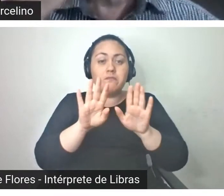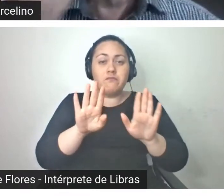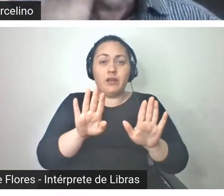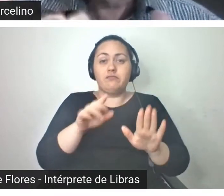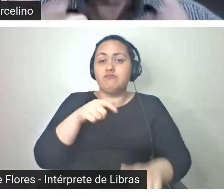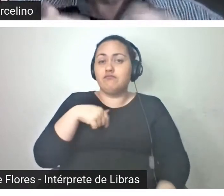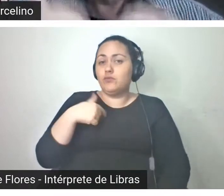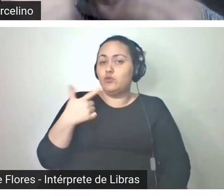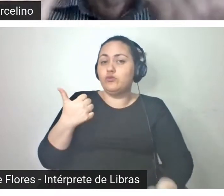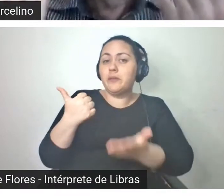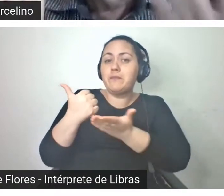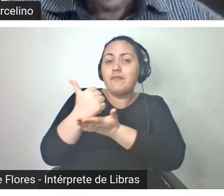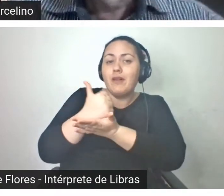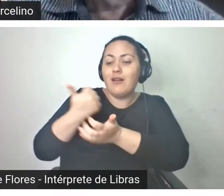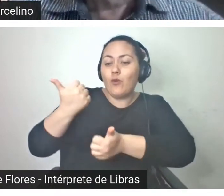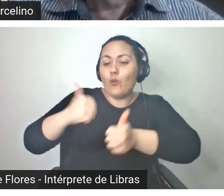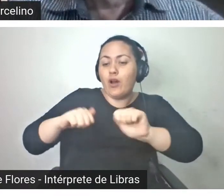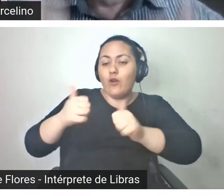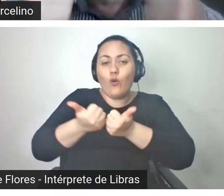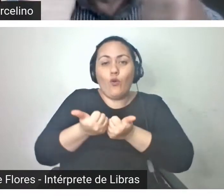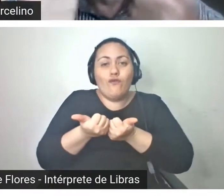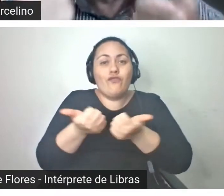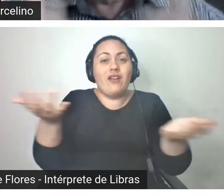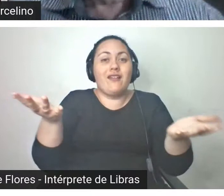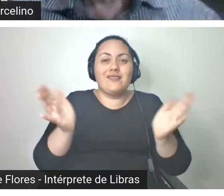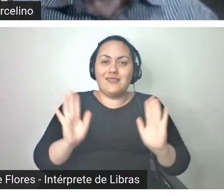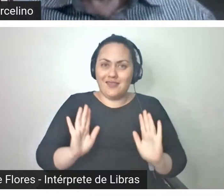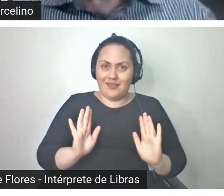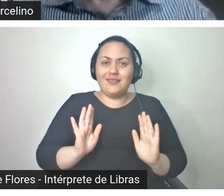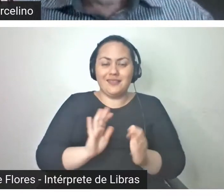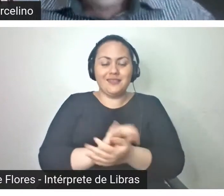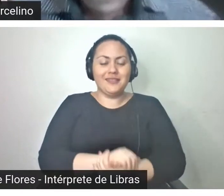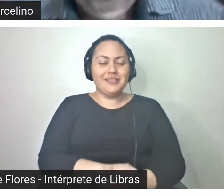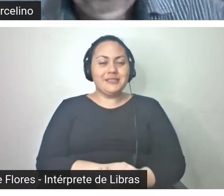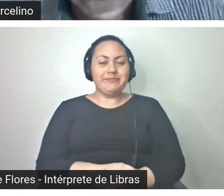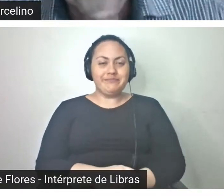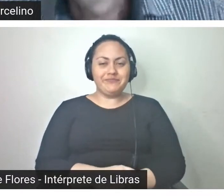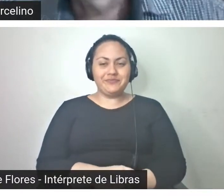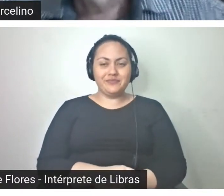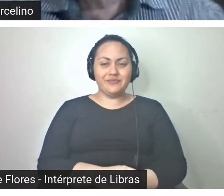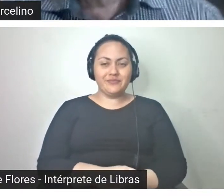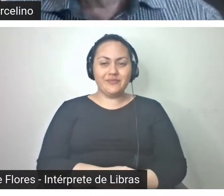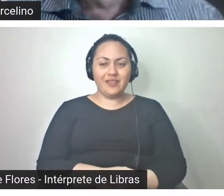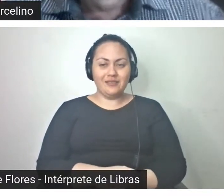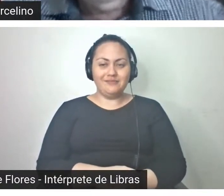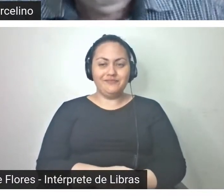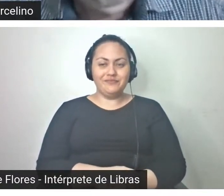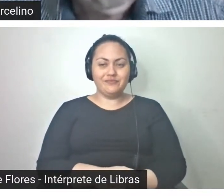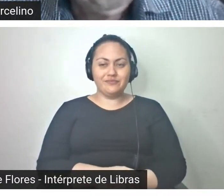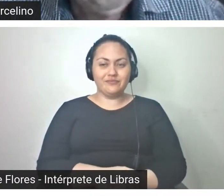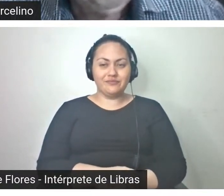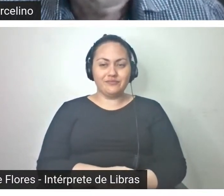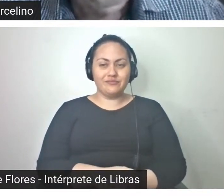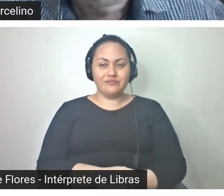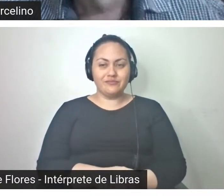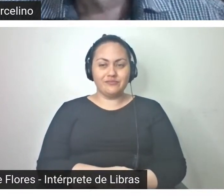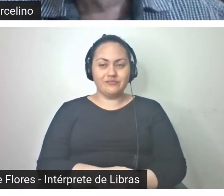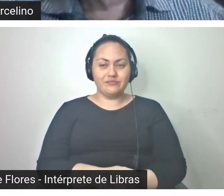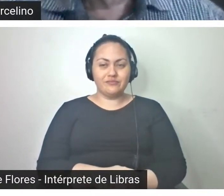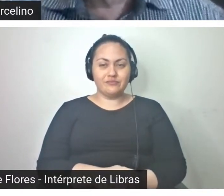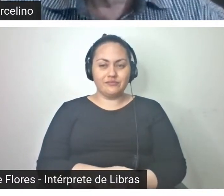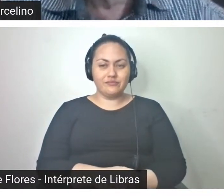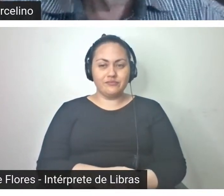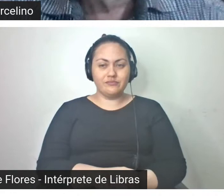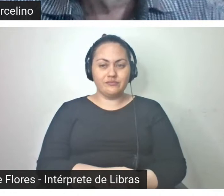de qualidade. Que eu acho que... Secondly, it's not enough to equalize the expenditures